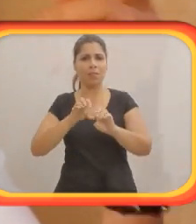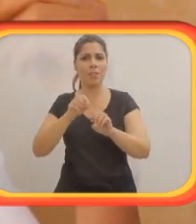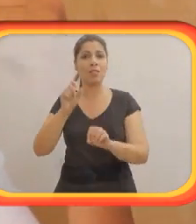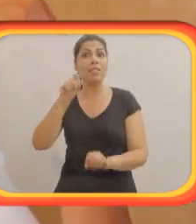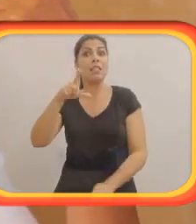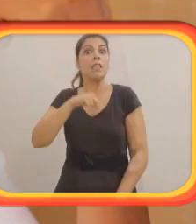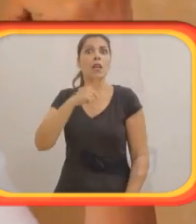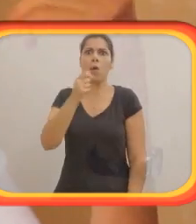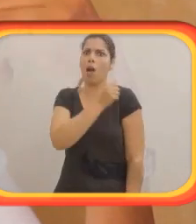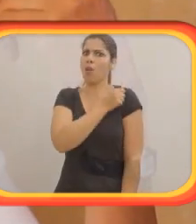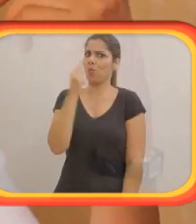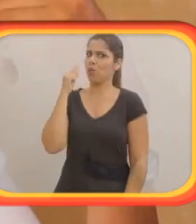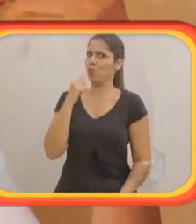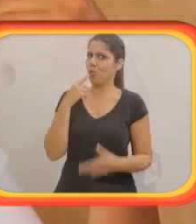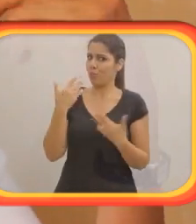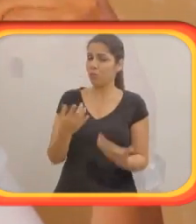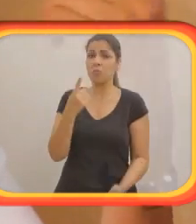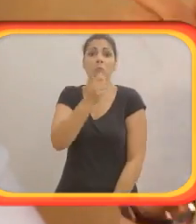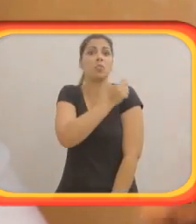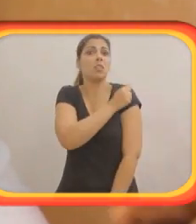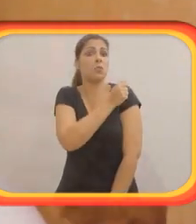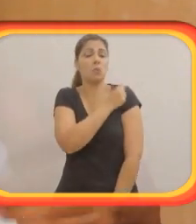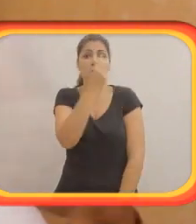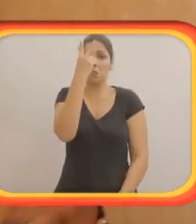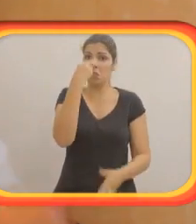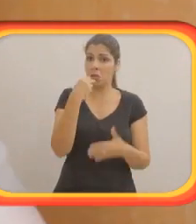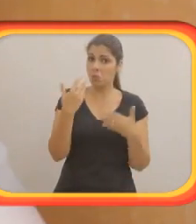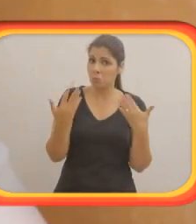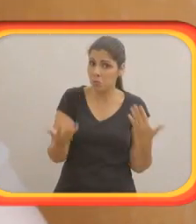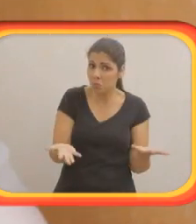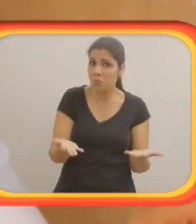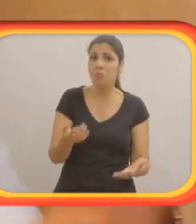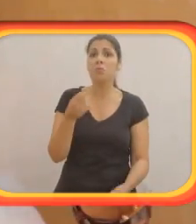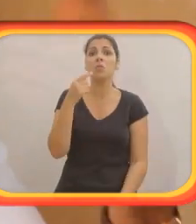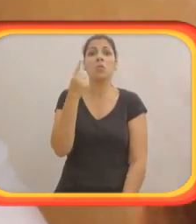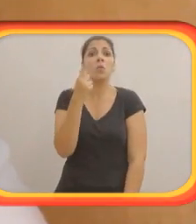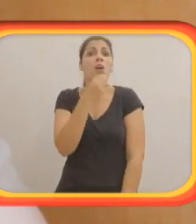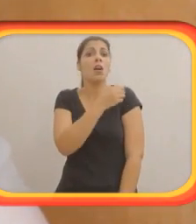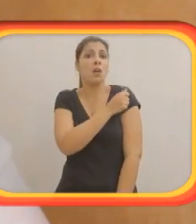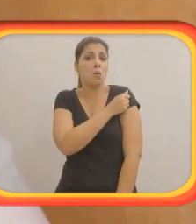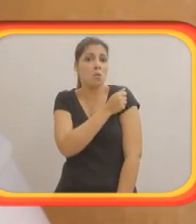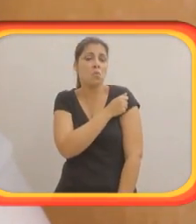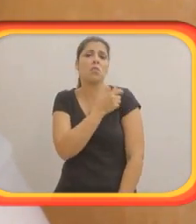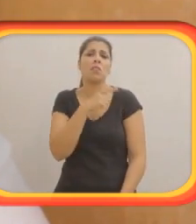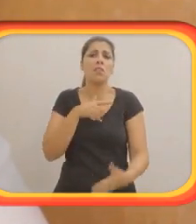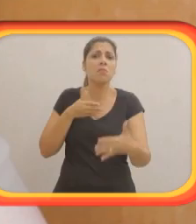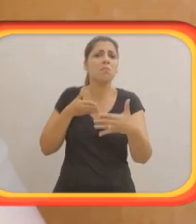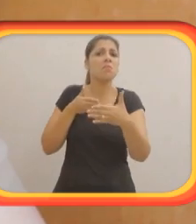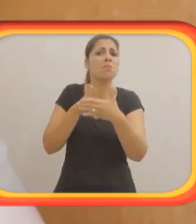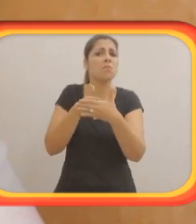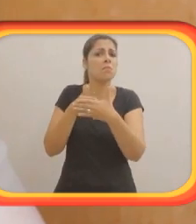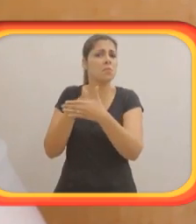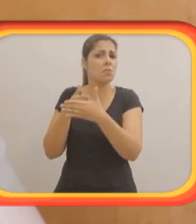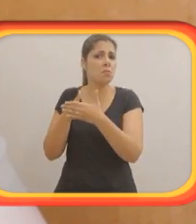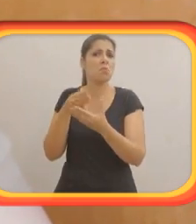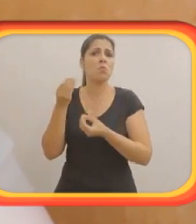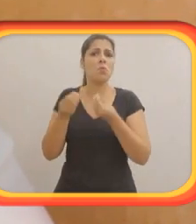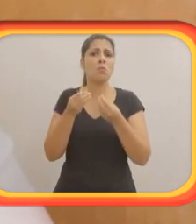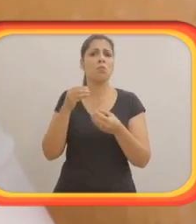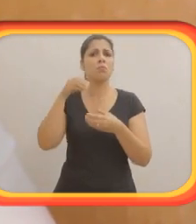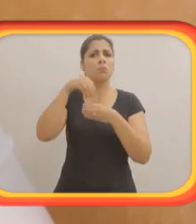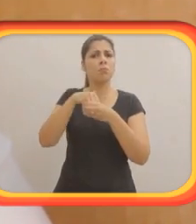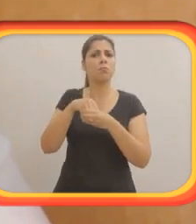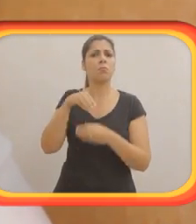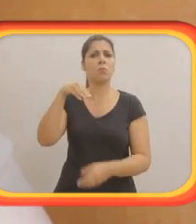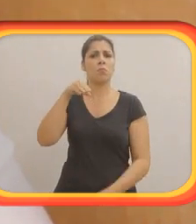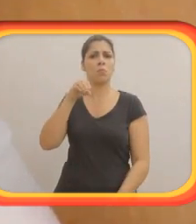ele tem que pensar como que ele adapta o conteúdo que ele vai ensinar. Se ele tiver um